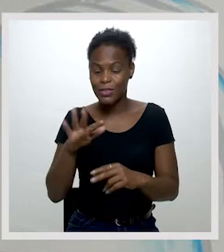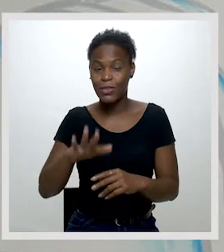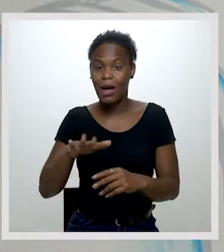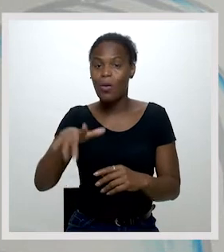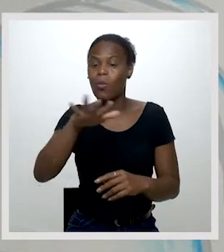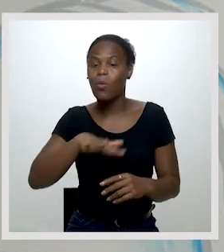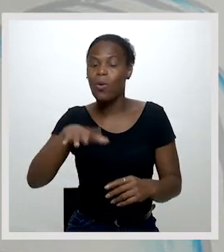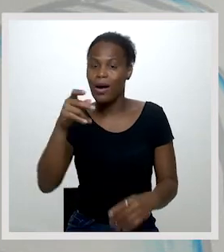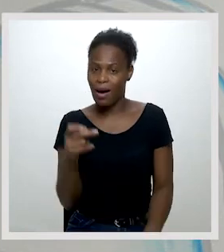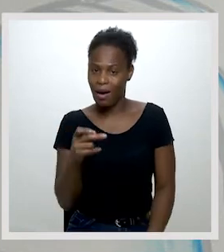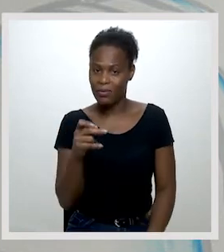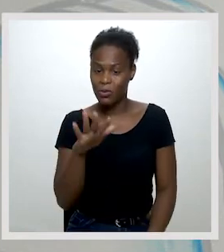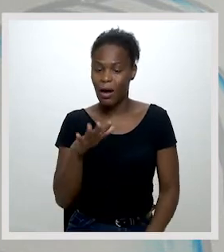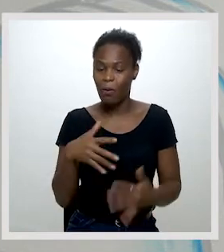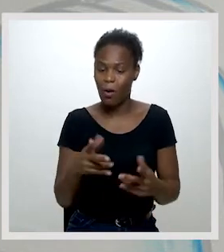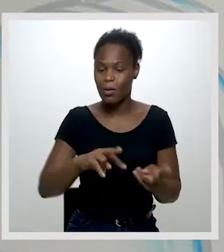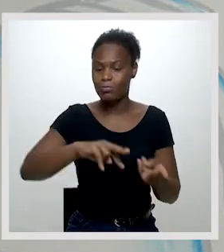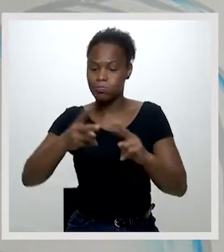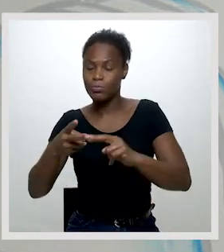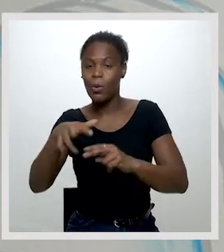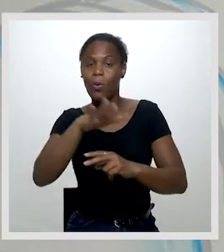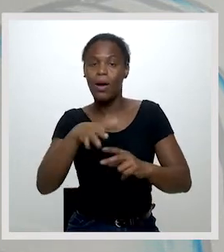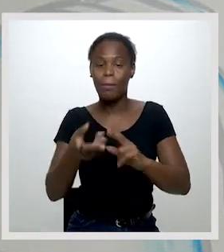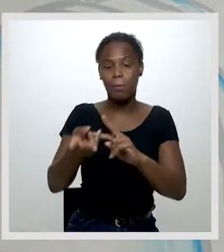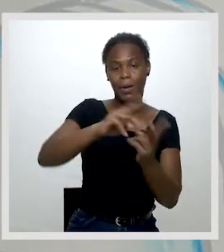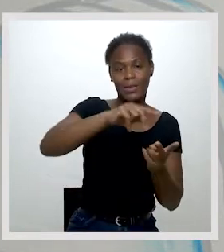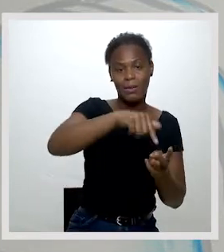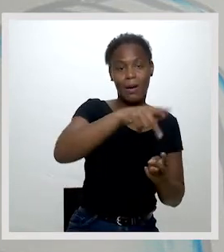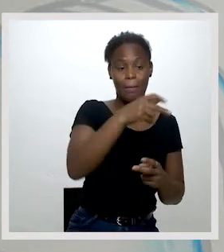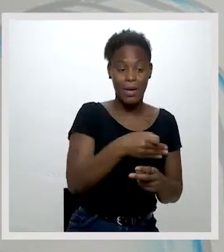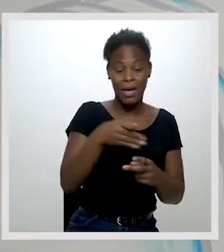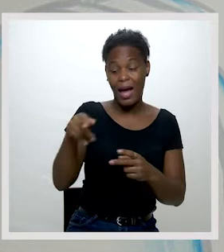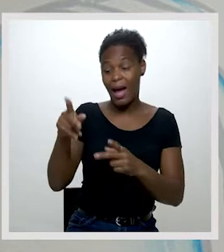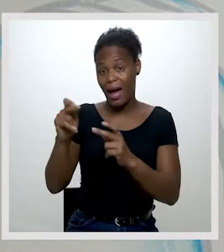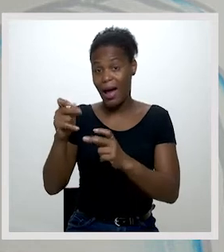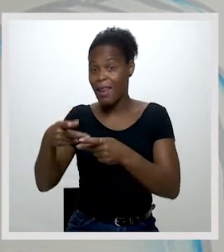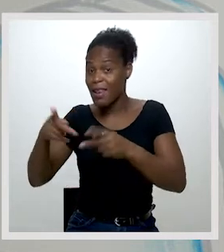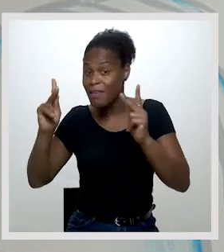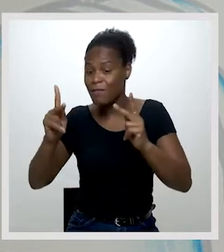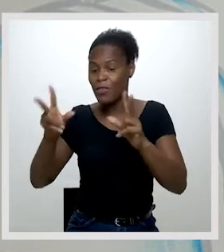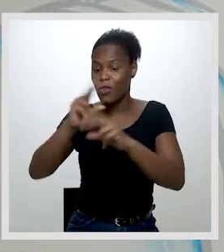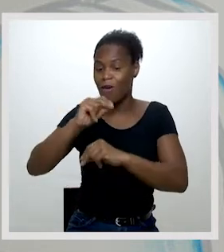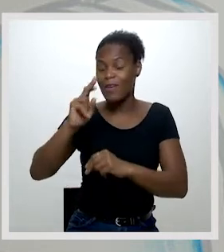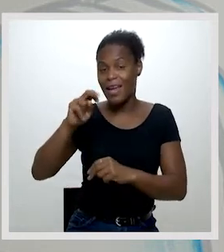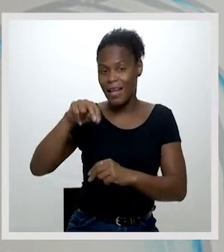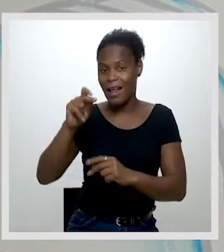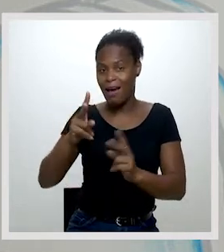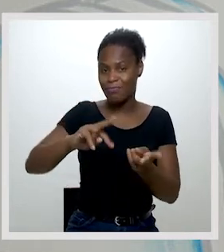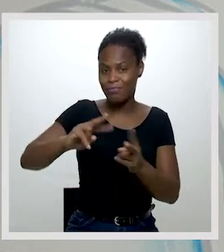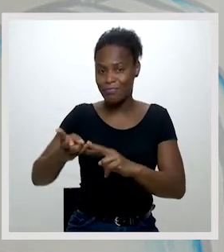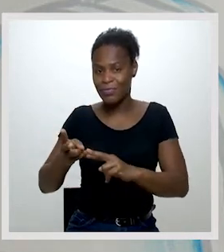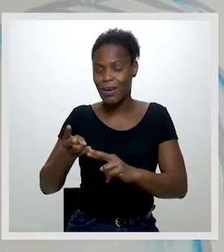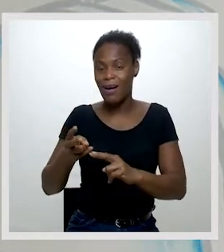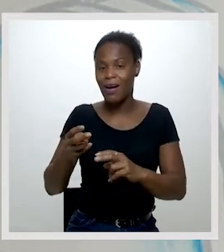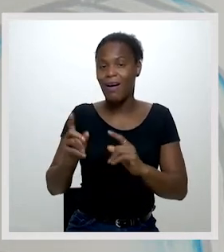A passa para o sítio P, deixando o sítio A livre para que novo RNA de transferência correspondente aqui